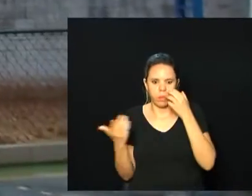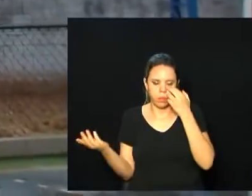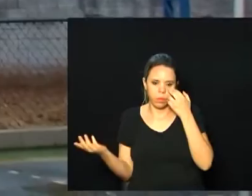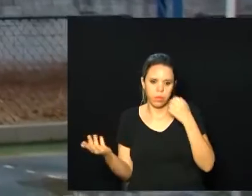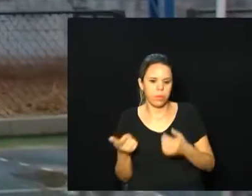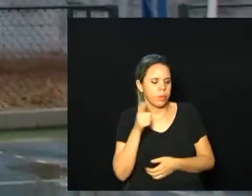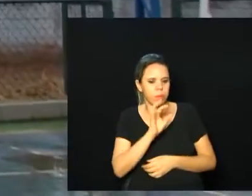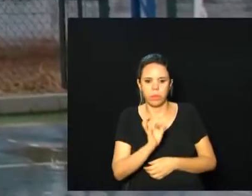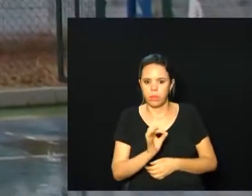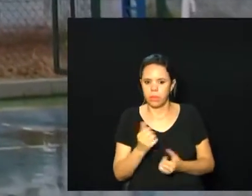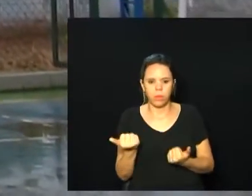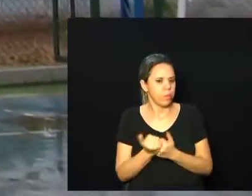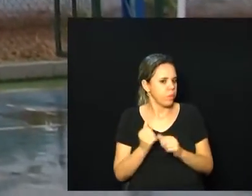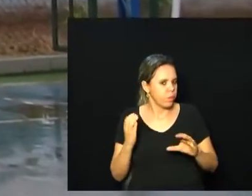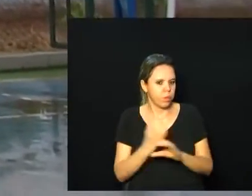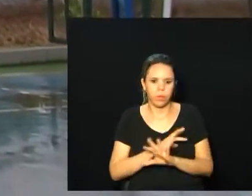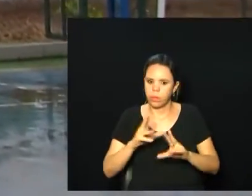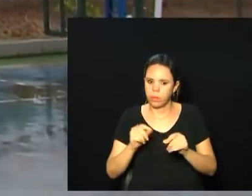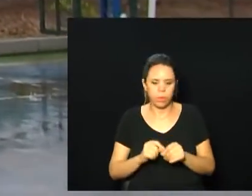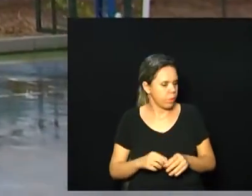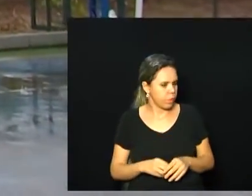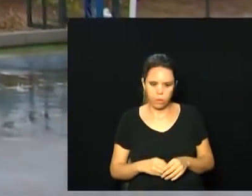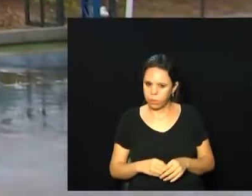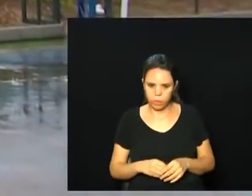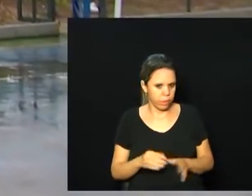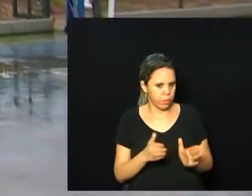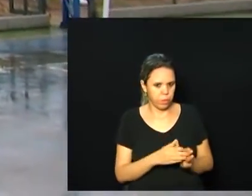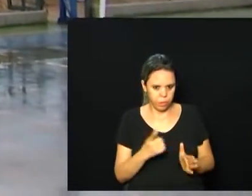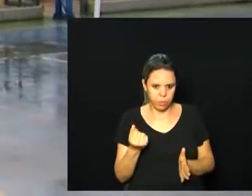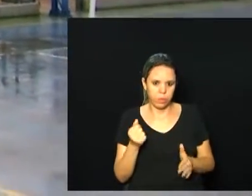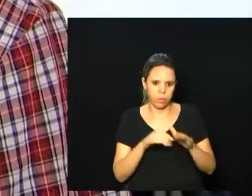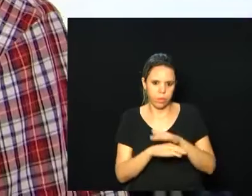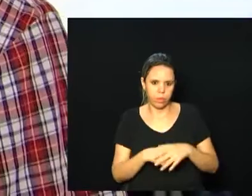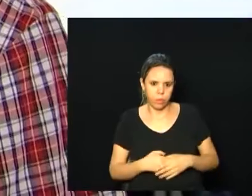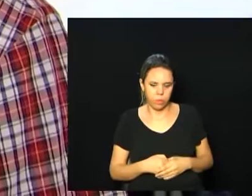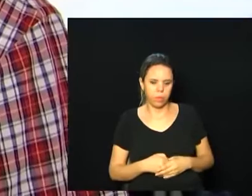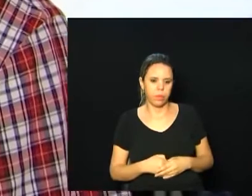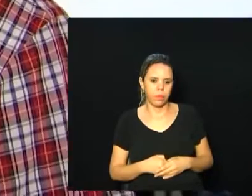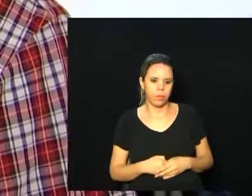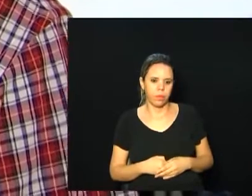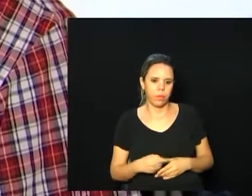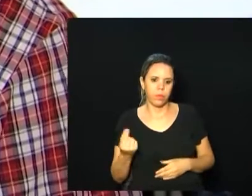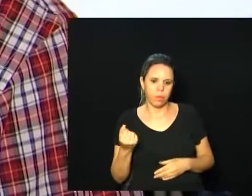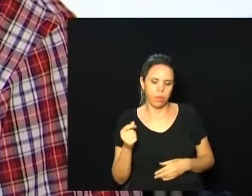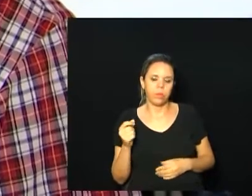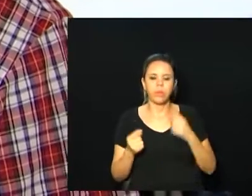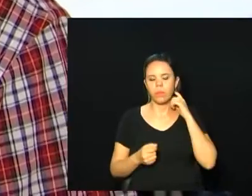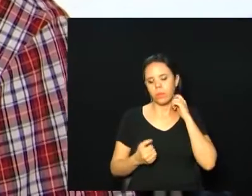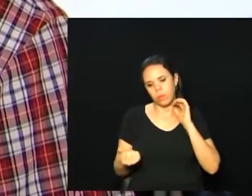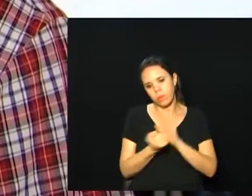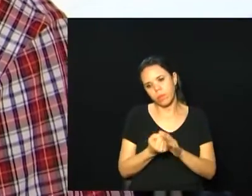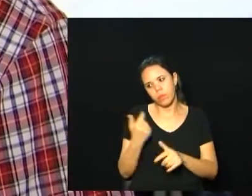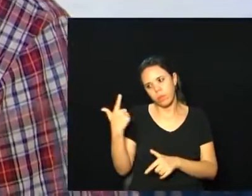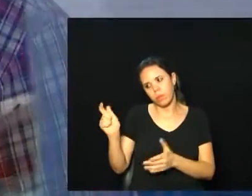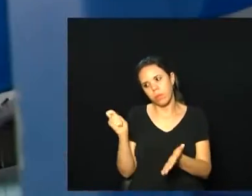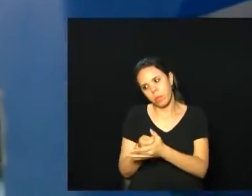mas não consegue substituir o equipamento, mesmo tendo dinheiro em caixa. O dinheiro do fundo também vem carimbado para alguma